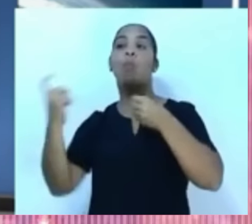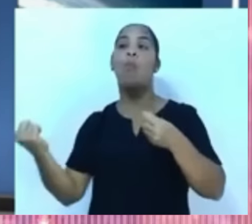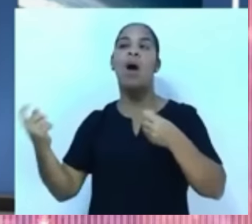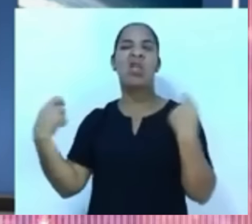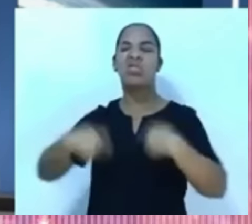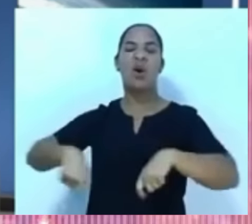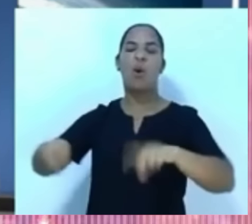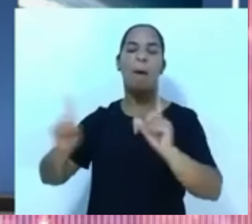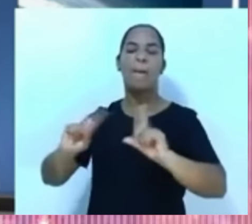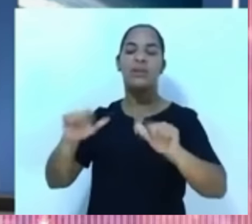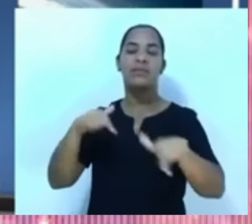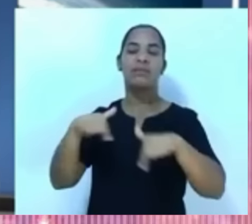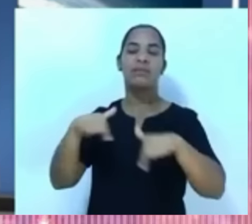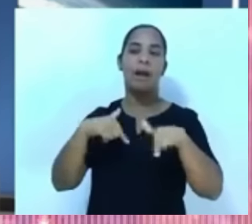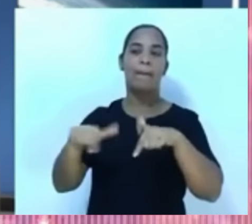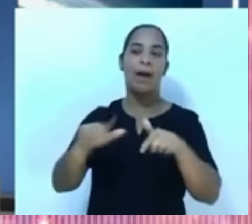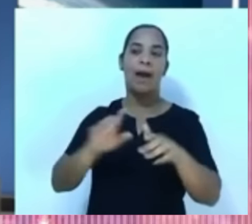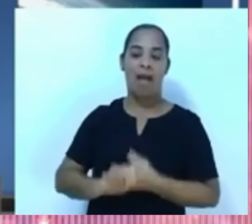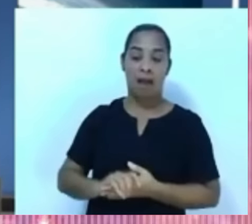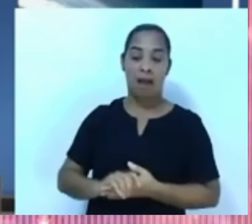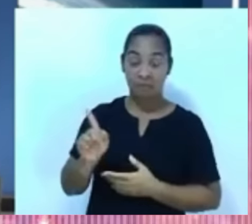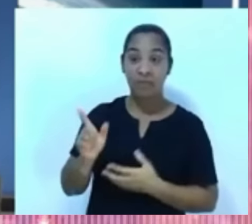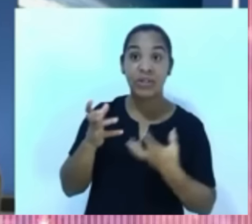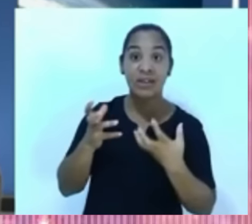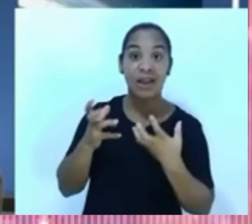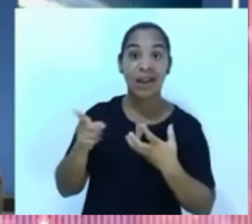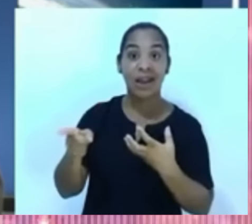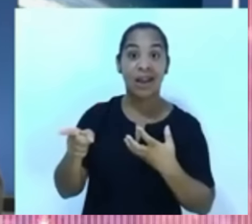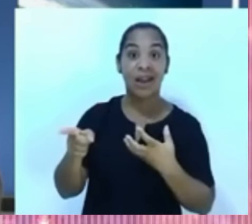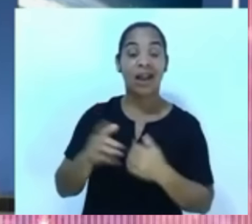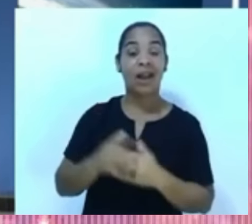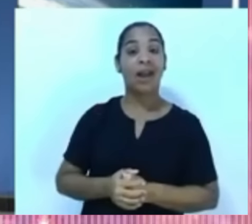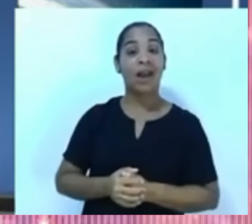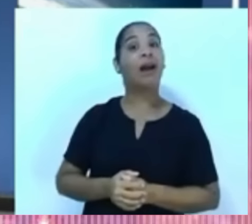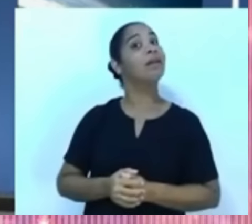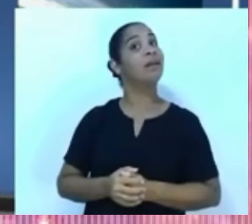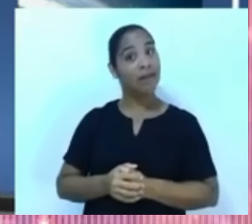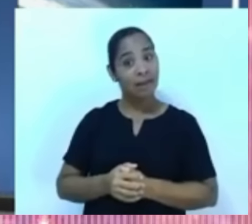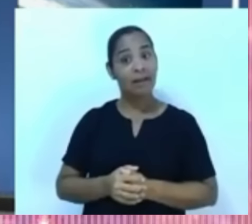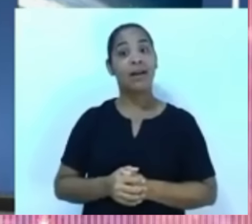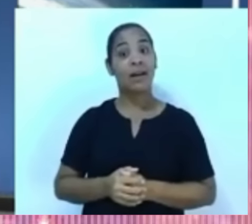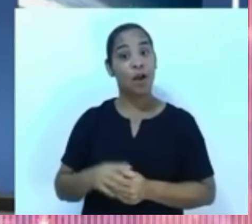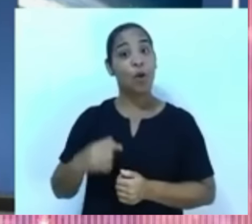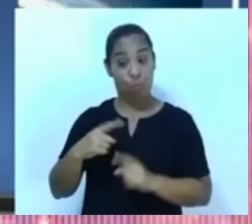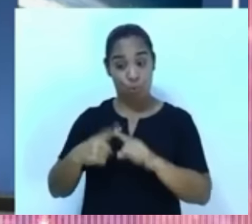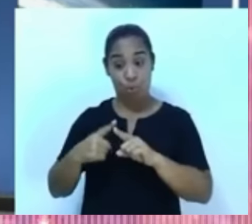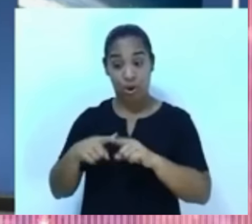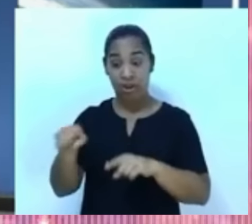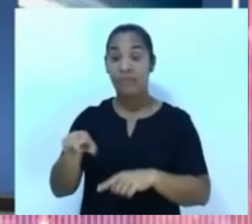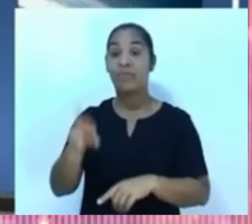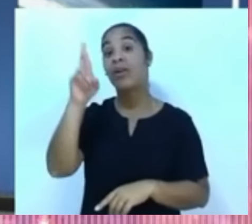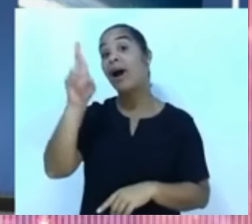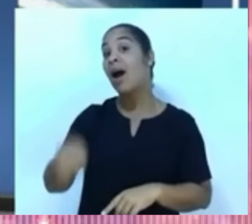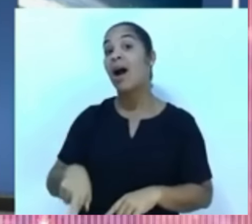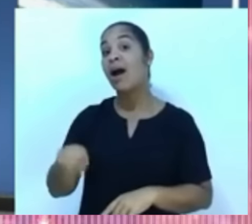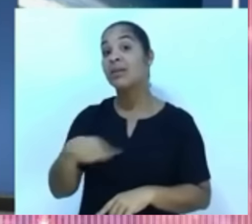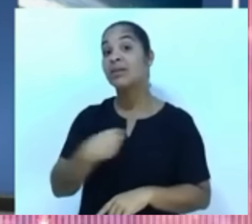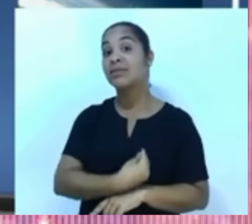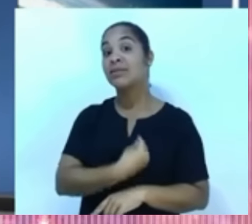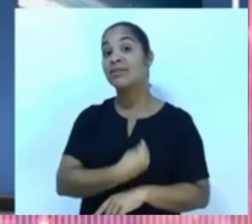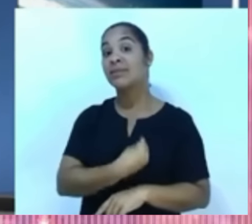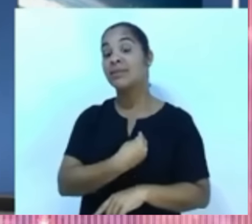trabalhar Ué eu trabalharia por impositivo da razão de viver eu não posso